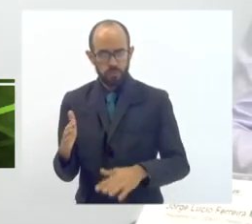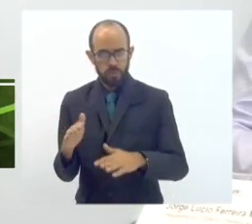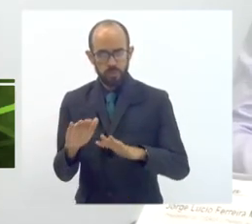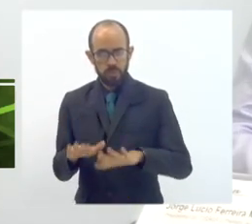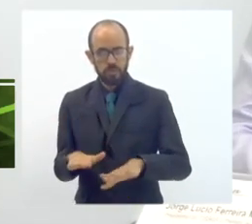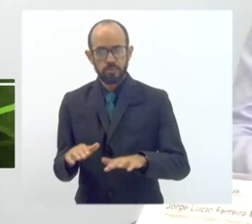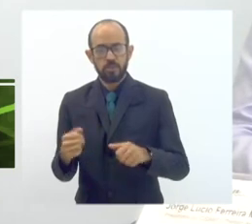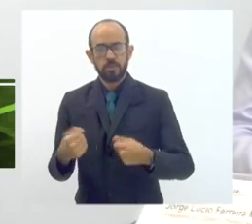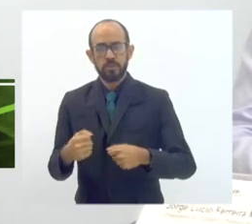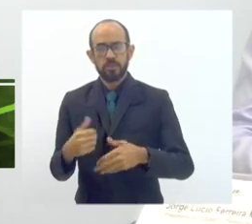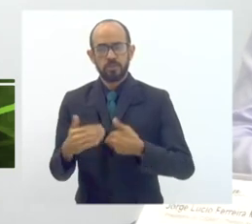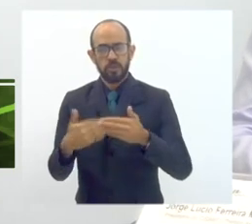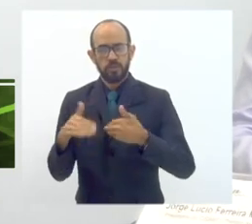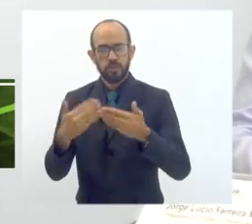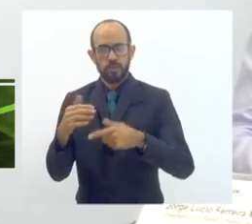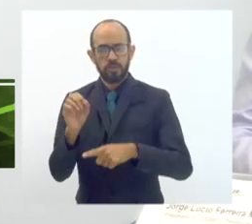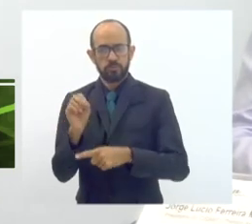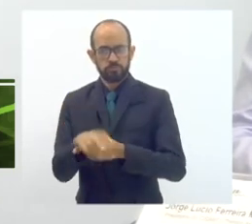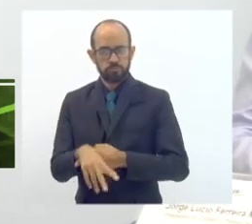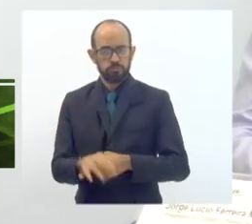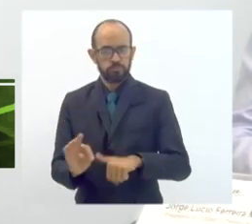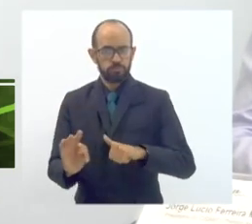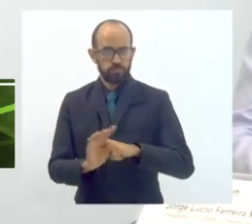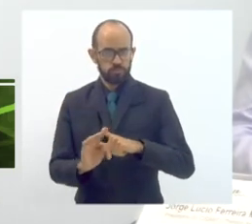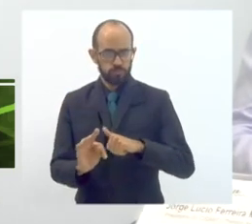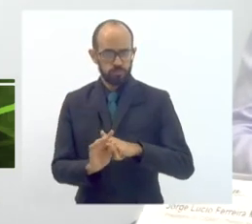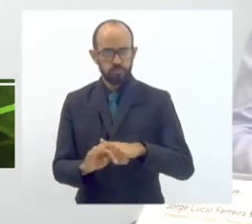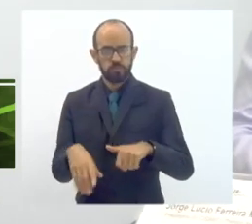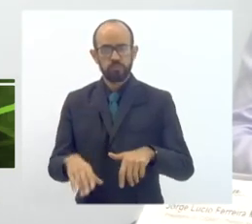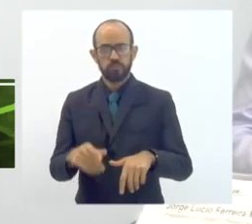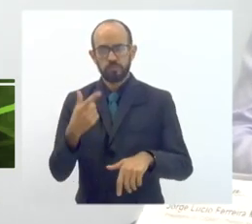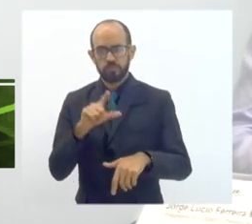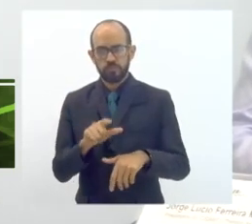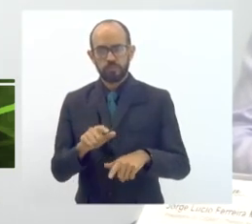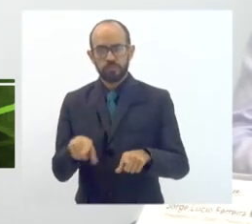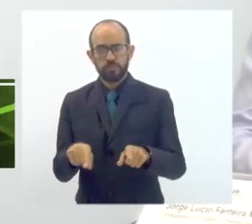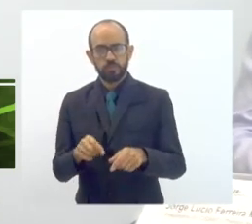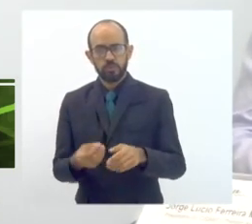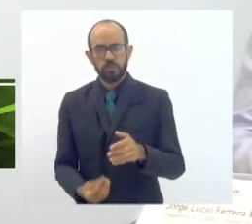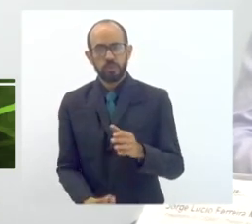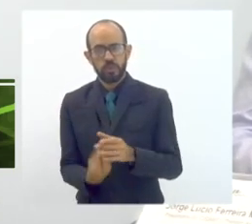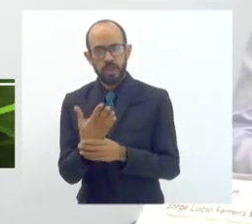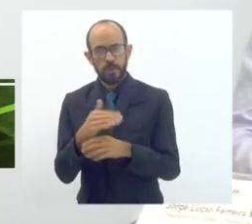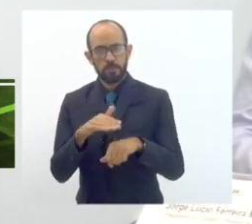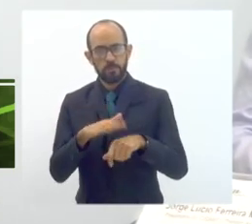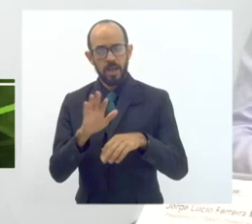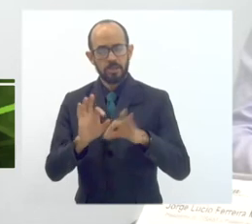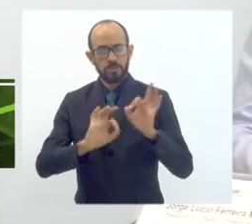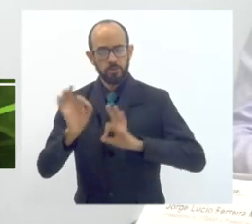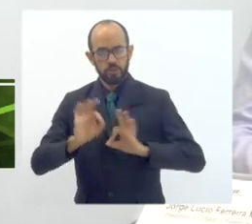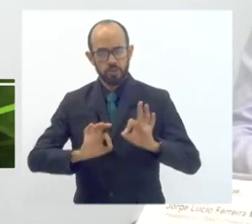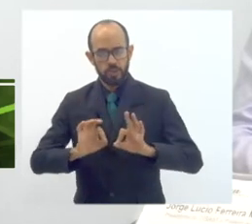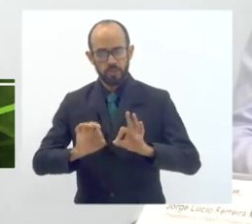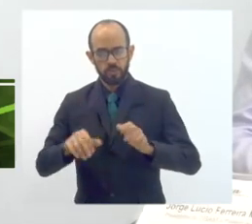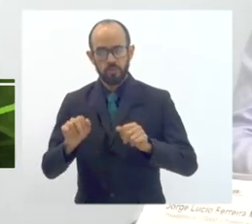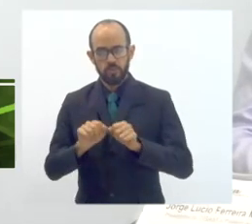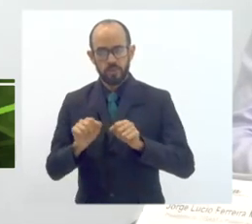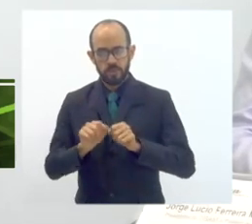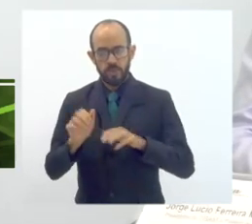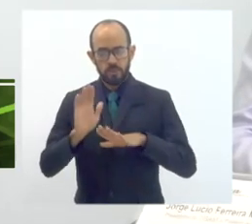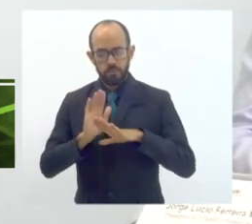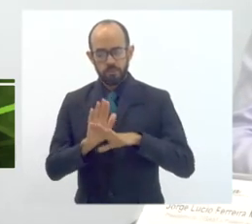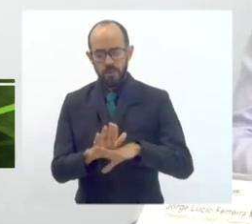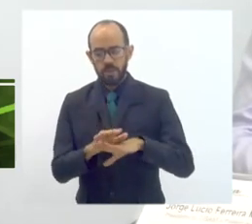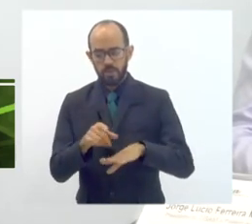avançar, obviamente, contratações de pessoas mais técnicas, para a gente possa elaborar mais projetos, para que a gente possa atender ainda mais